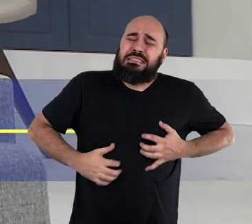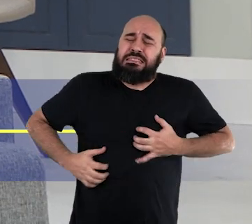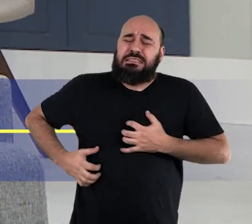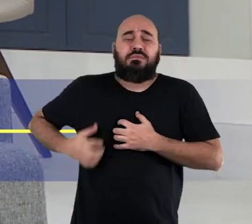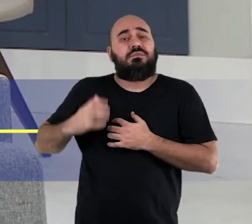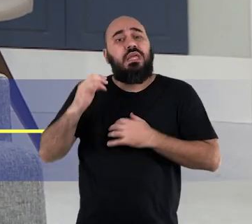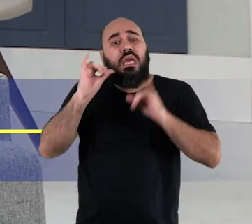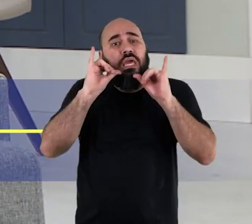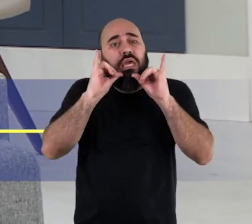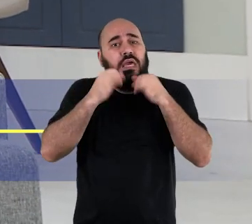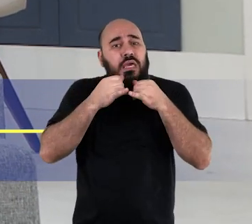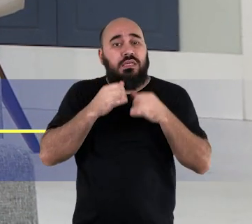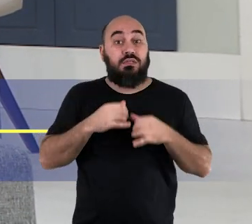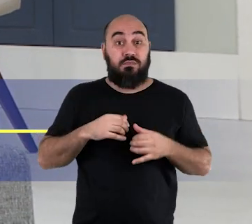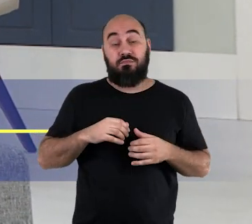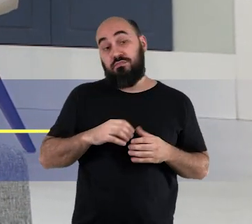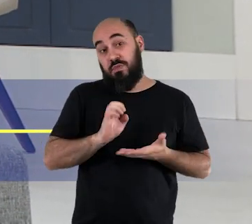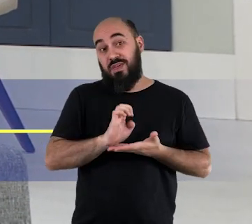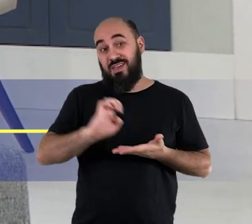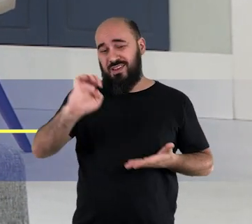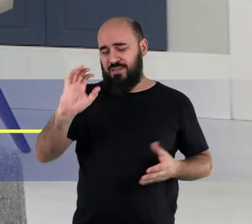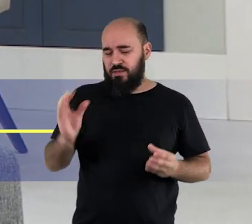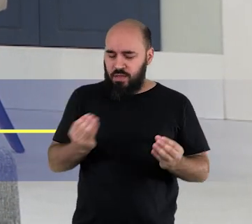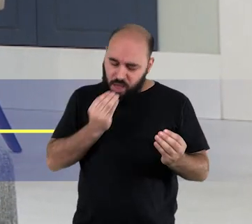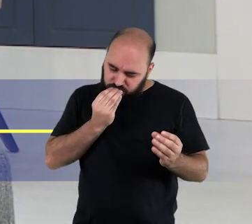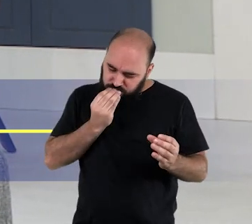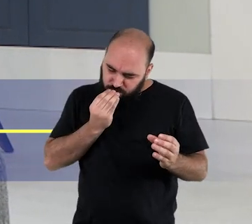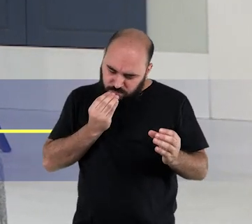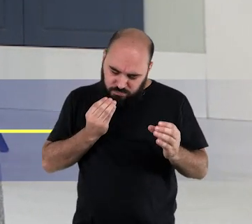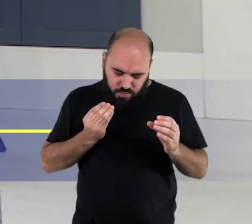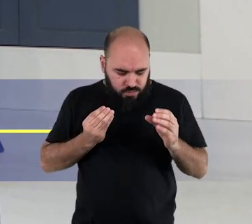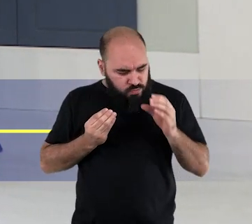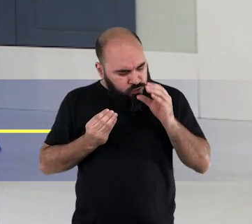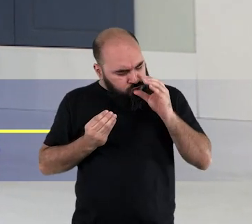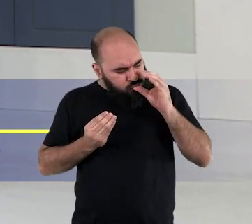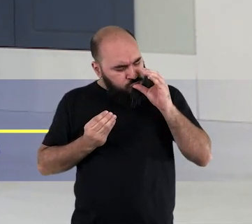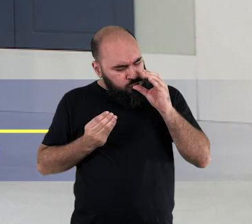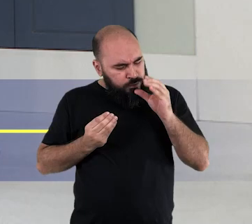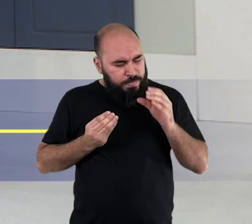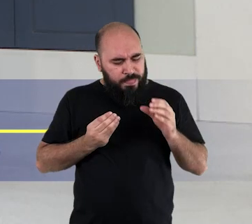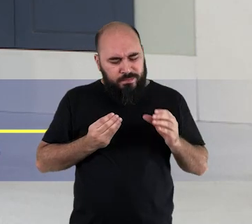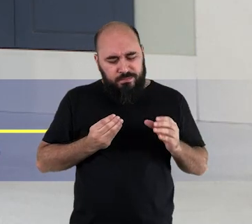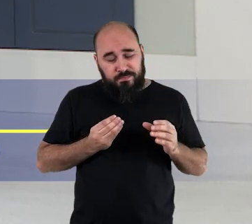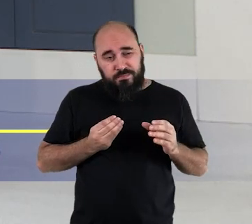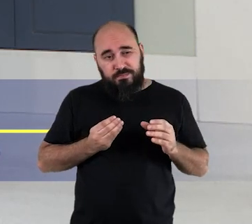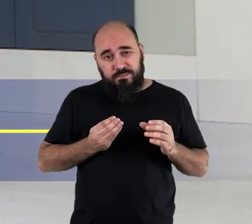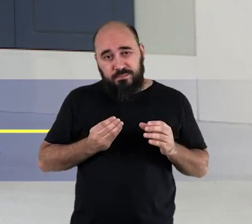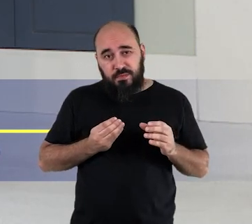Elias, então, comeu aquele pão, bebeu a água, mas tão cansadinho que estava que dormiu de